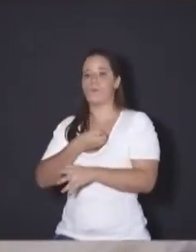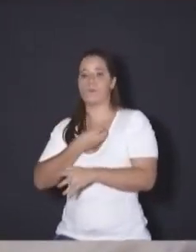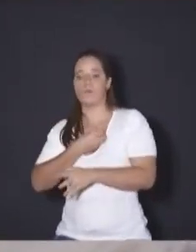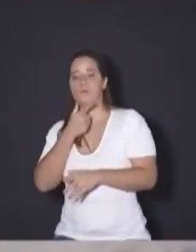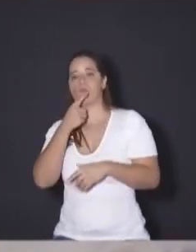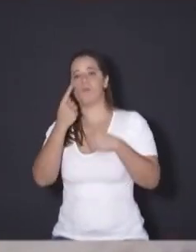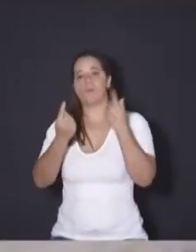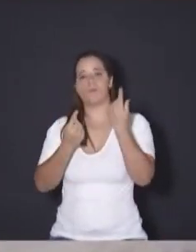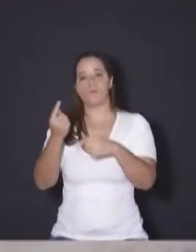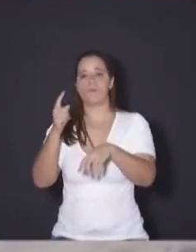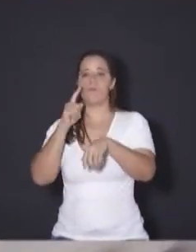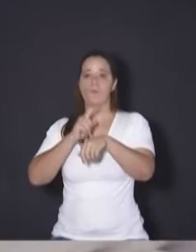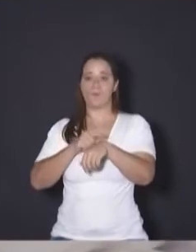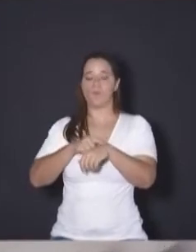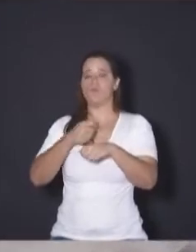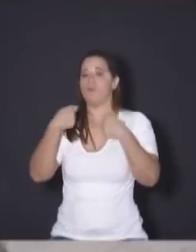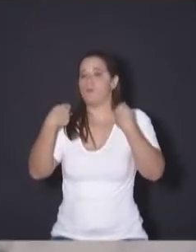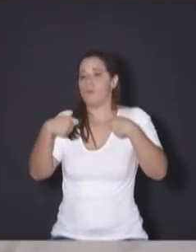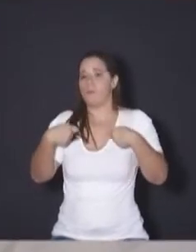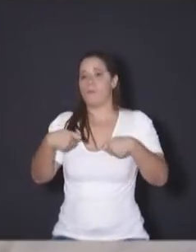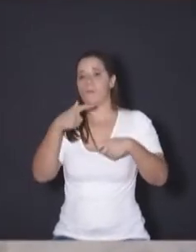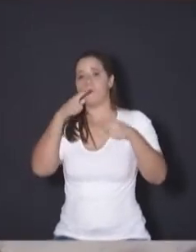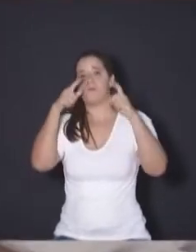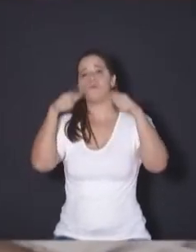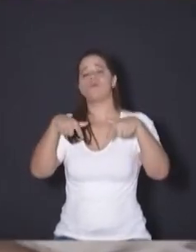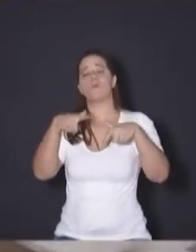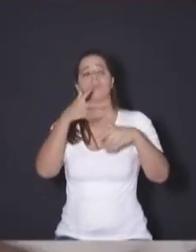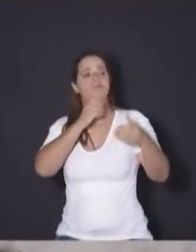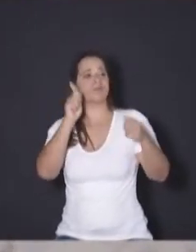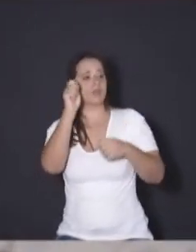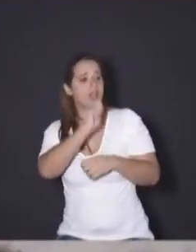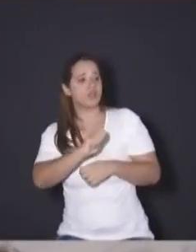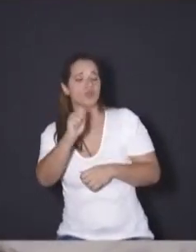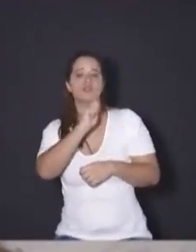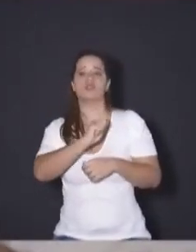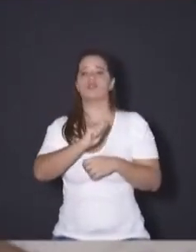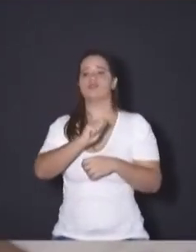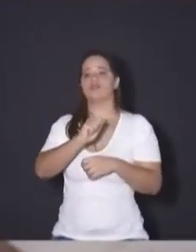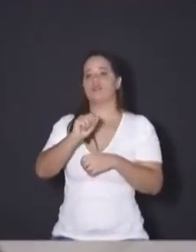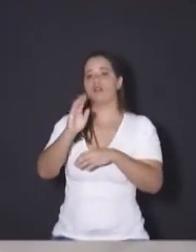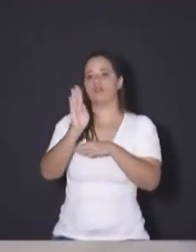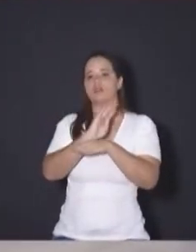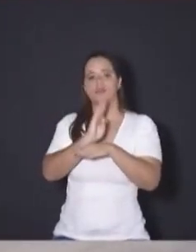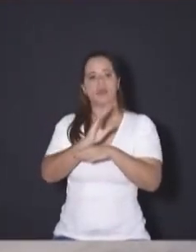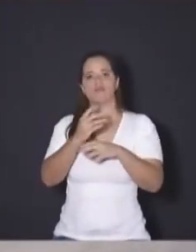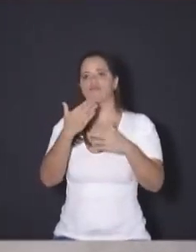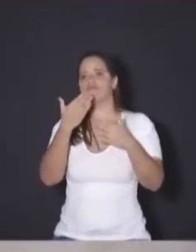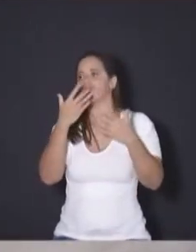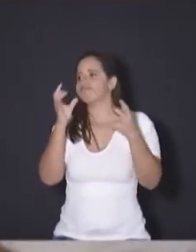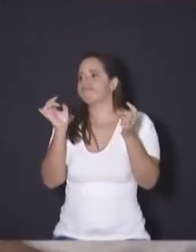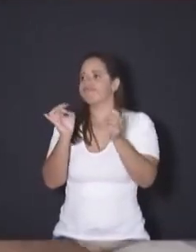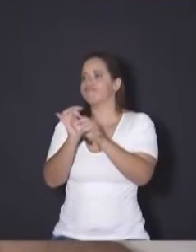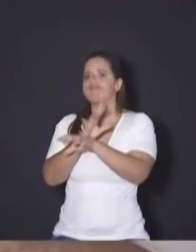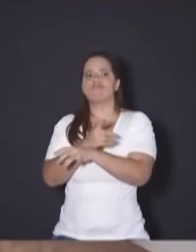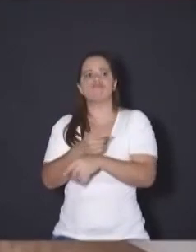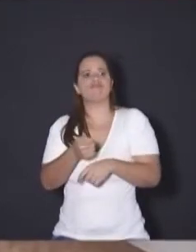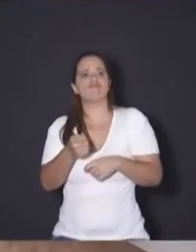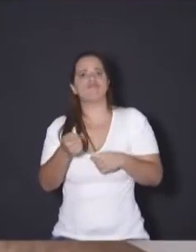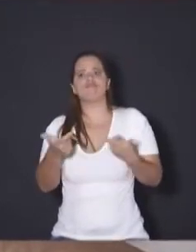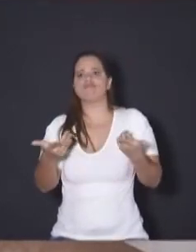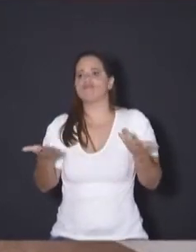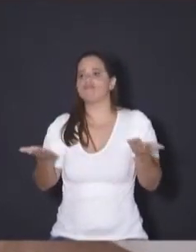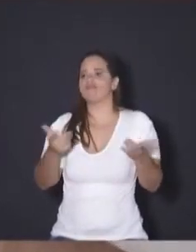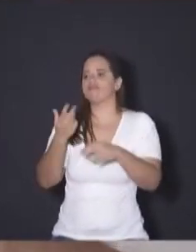algum momento você tem que ter alguma instância que pode ser associações de bairro foi o que se perdeu bastante do